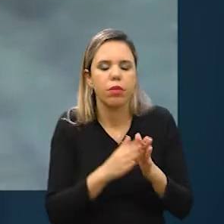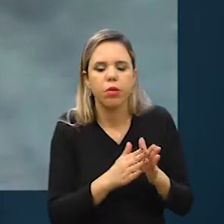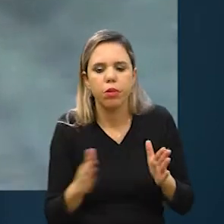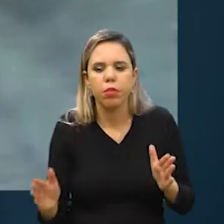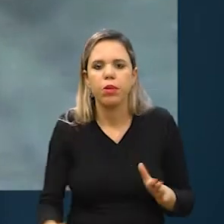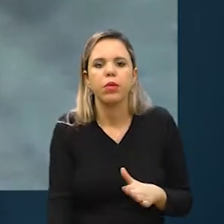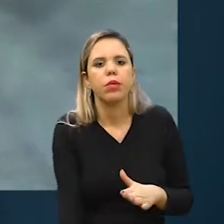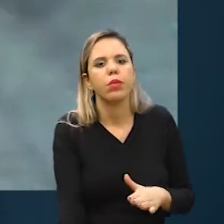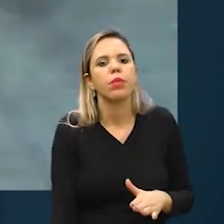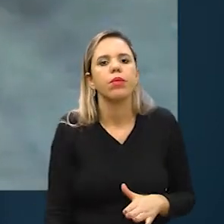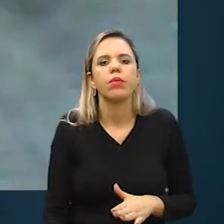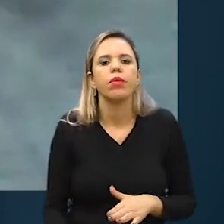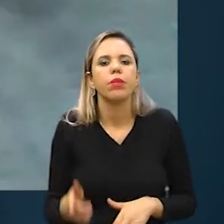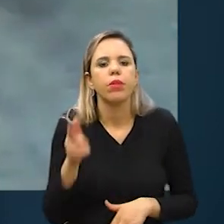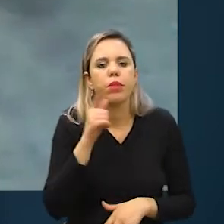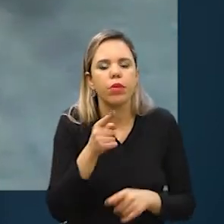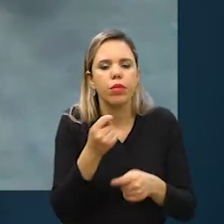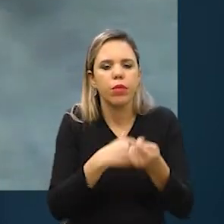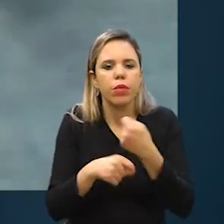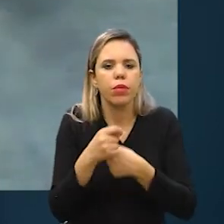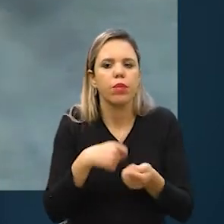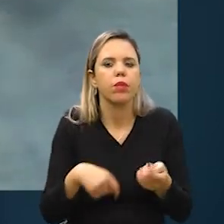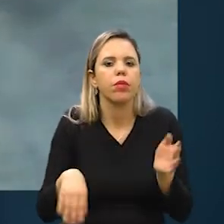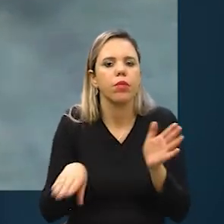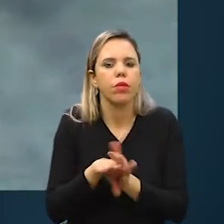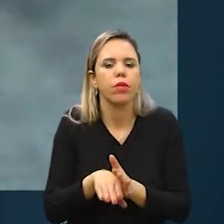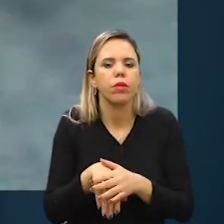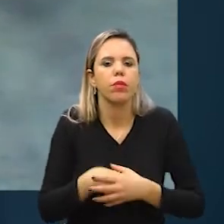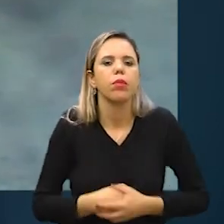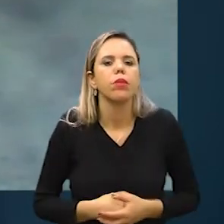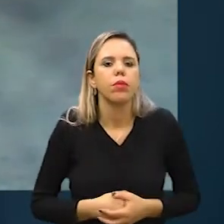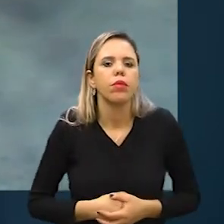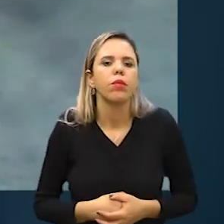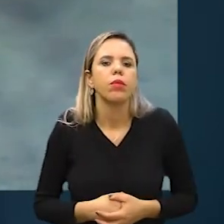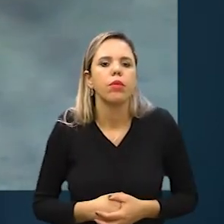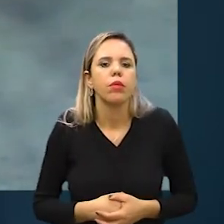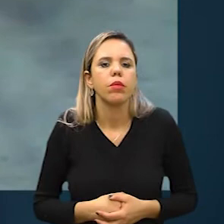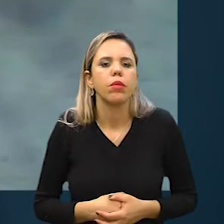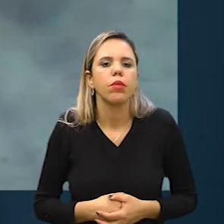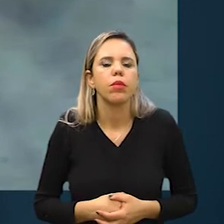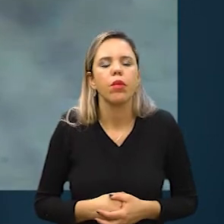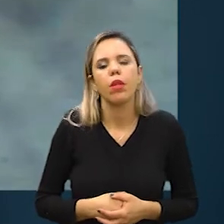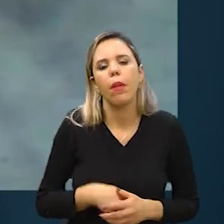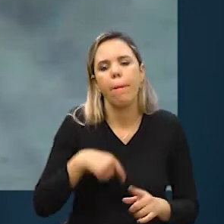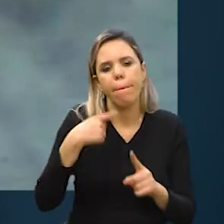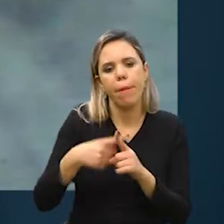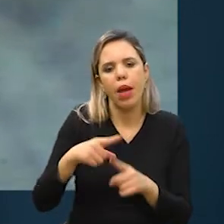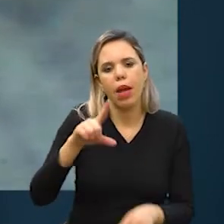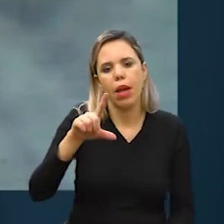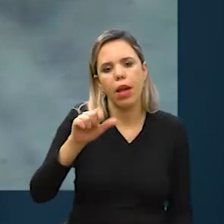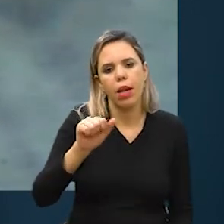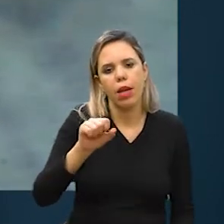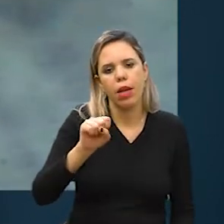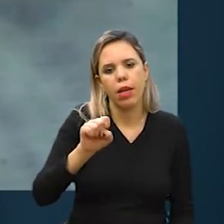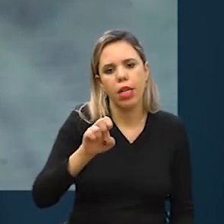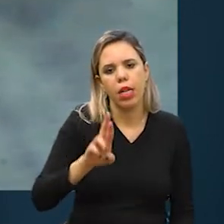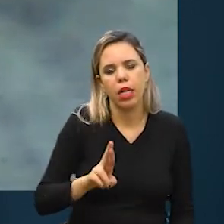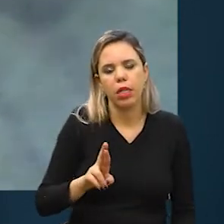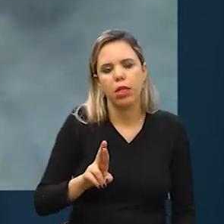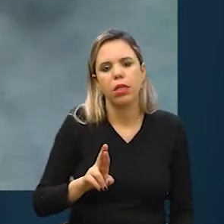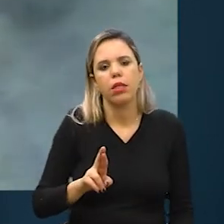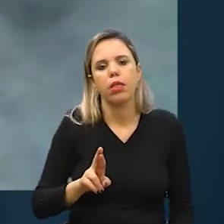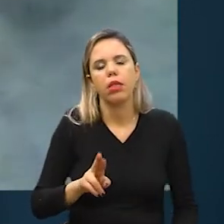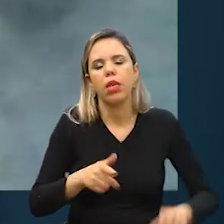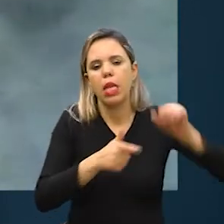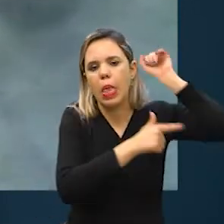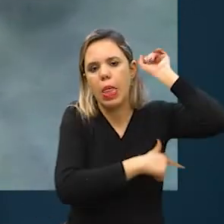nesse período. E fomos buscando outros negócios. Aí veio a Mais Laser, que é uma clínica de depilação